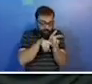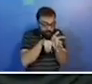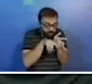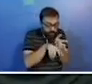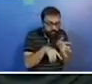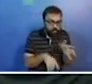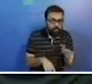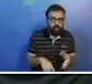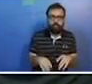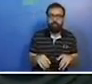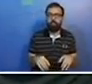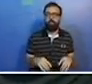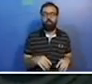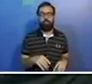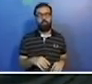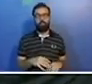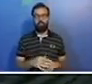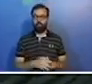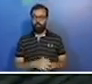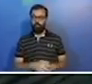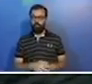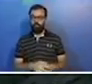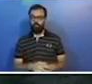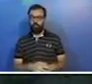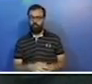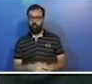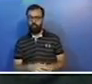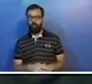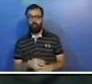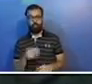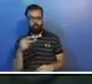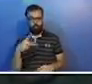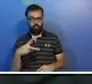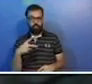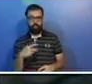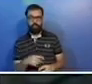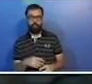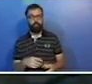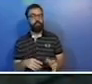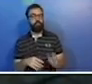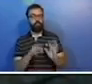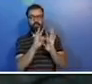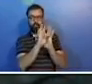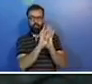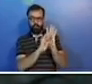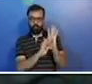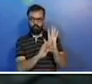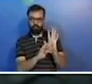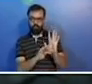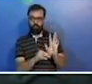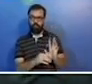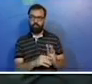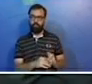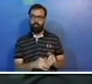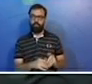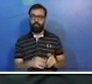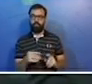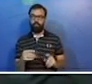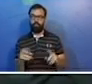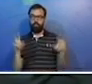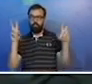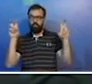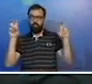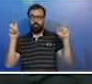Analisa. Correta C, incorreta I. Exercício 2 tem um texto daqui falando sobre a